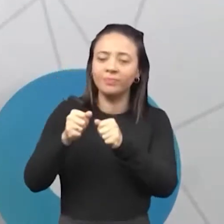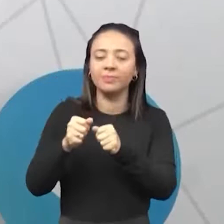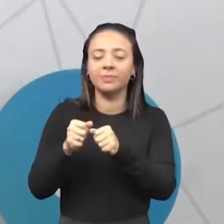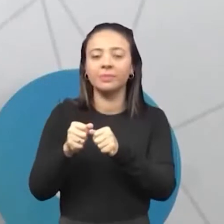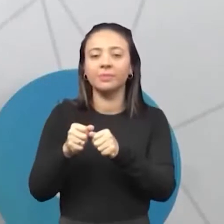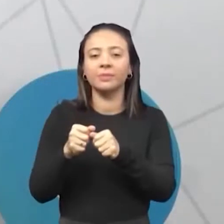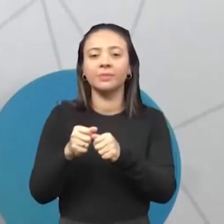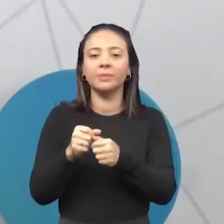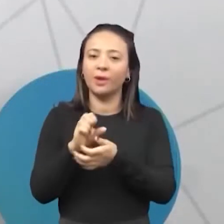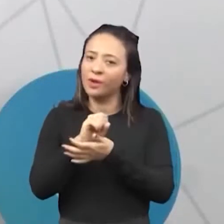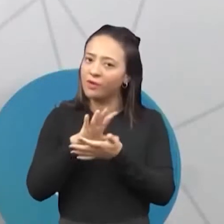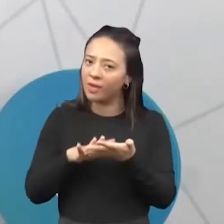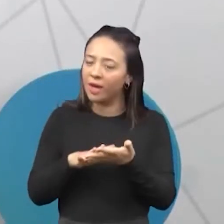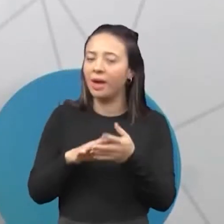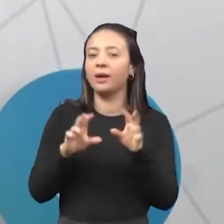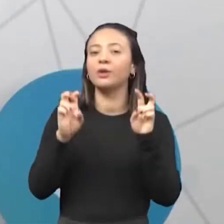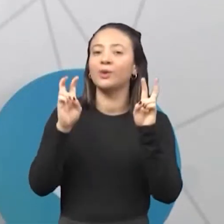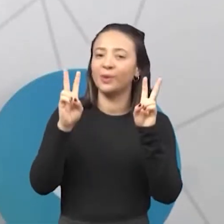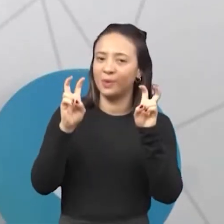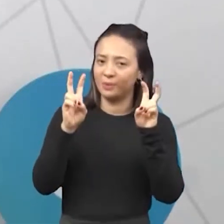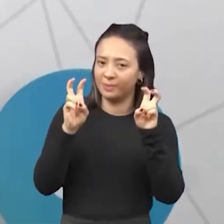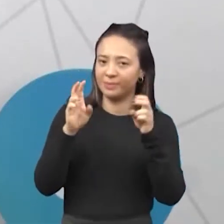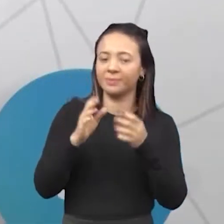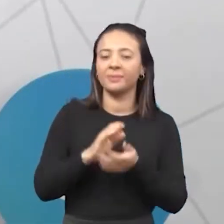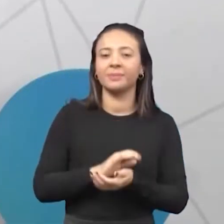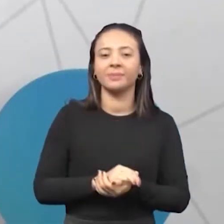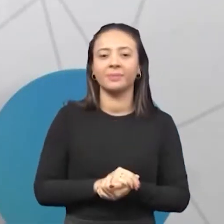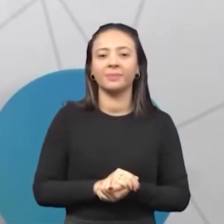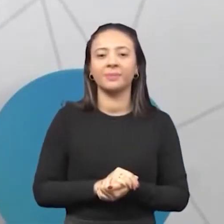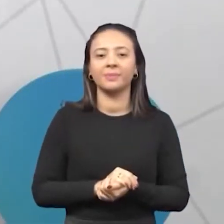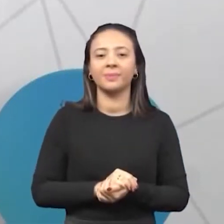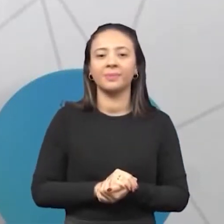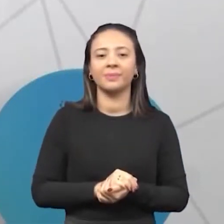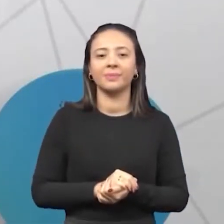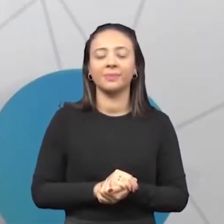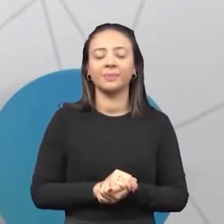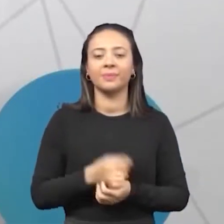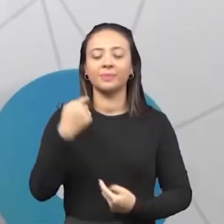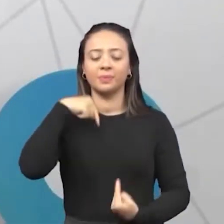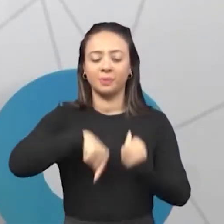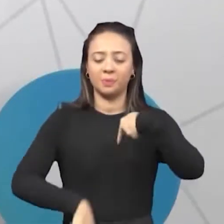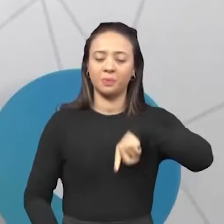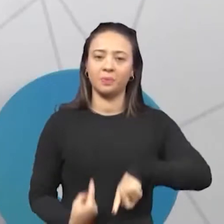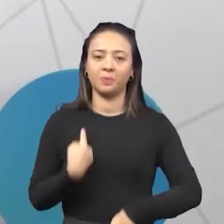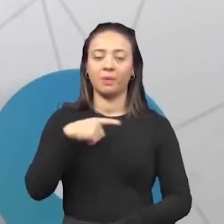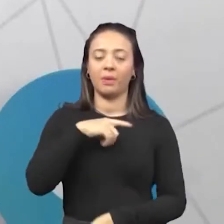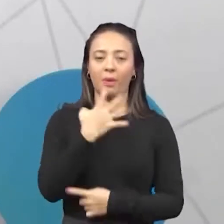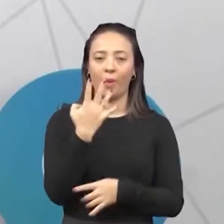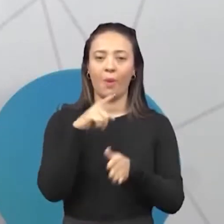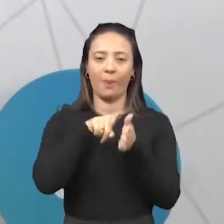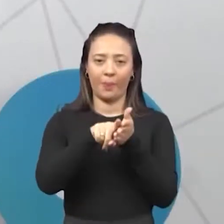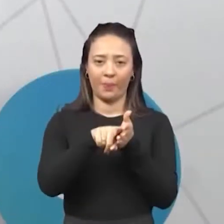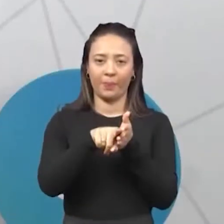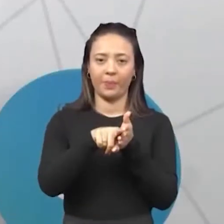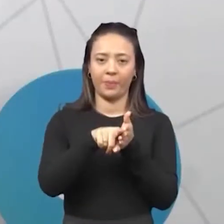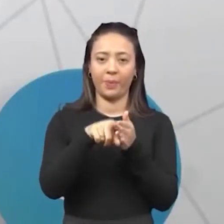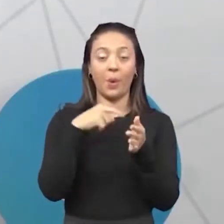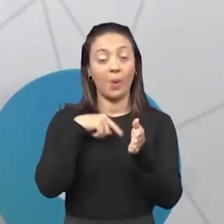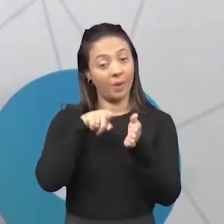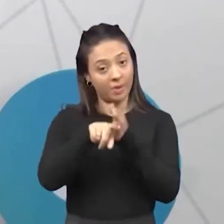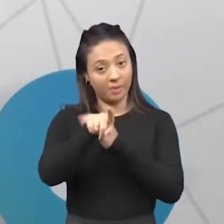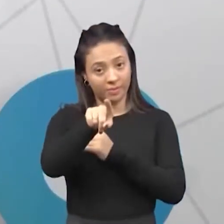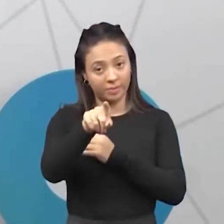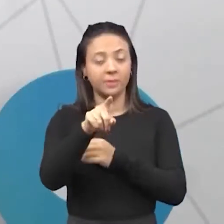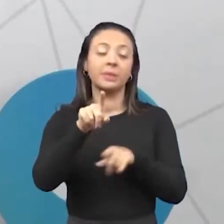um exercício sobre isso que nós acabamos de ver até aqui, sobre o sistema circulatório. São 4 perguntas, eu vou fazer a pergunta e